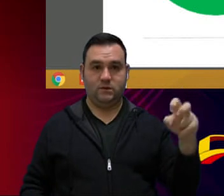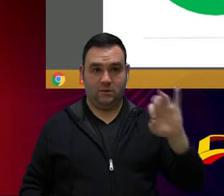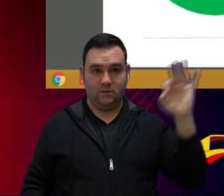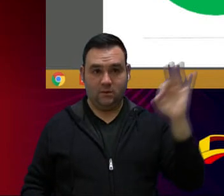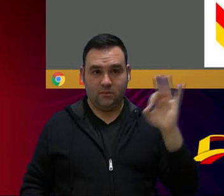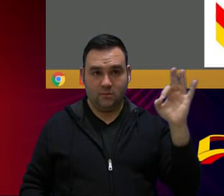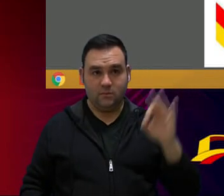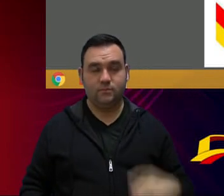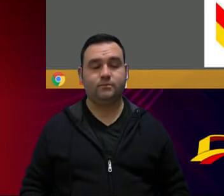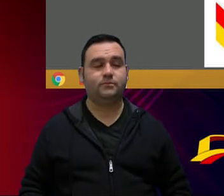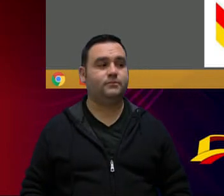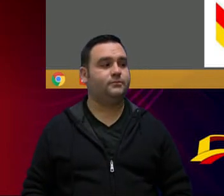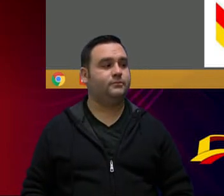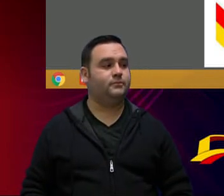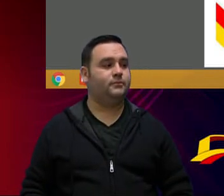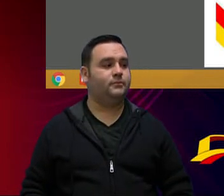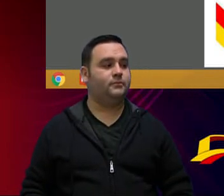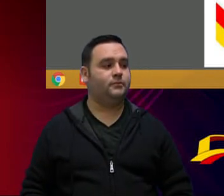25%